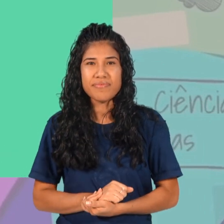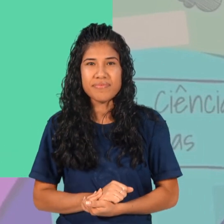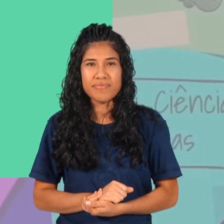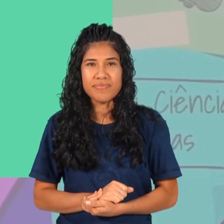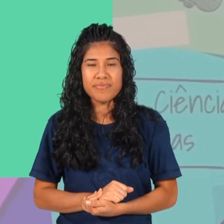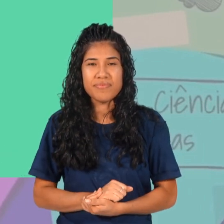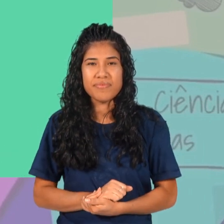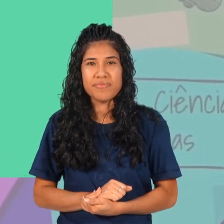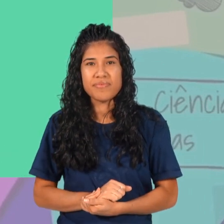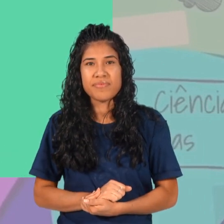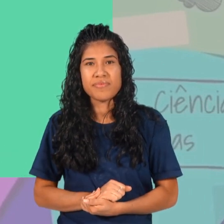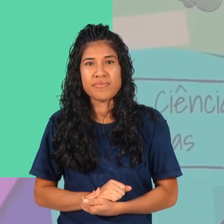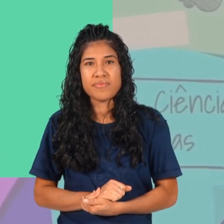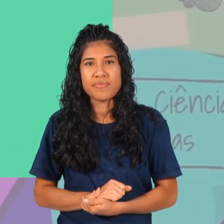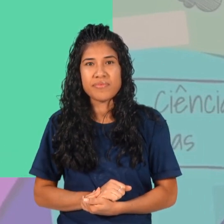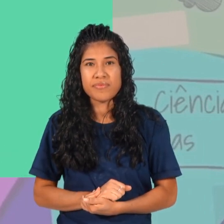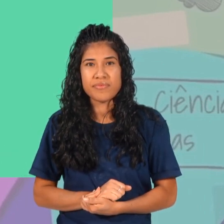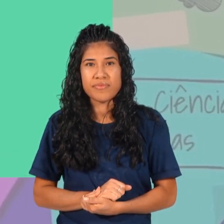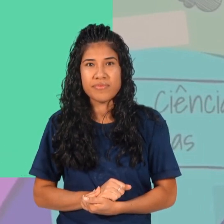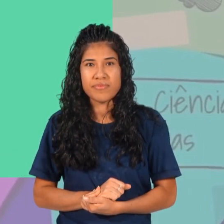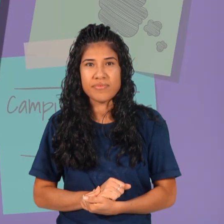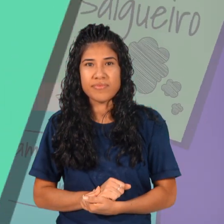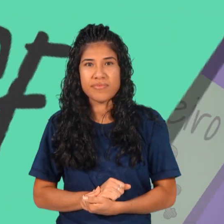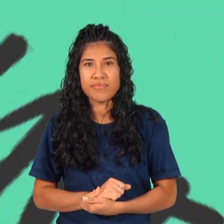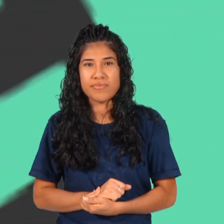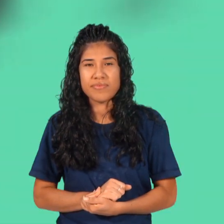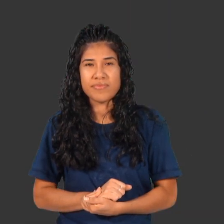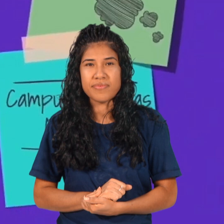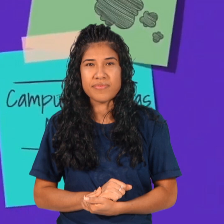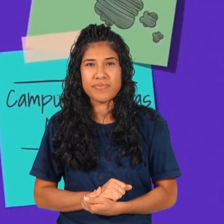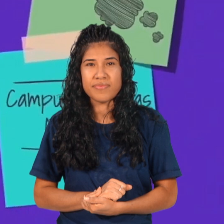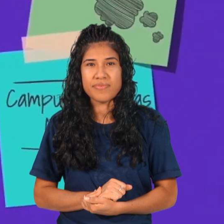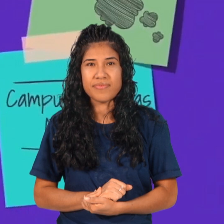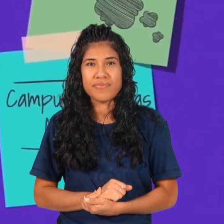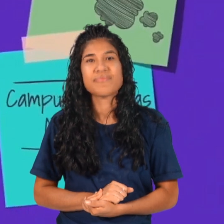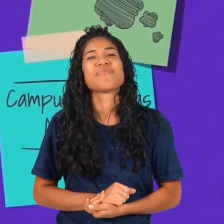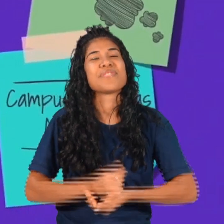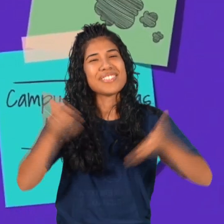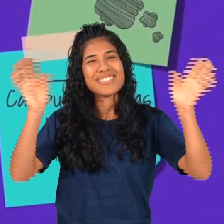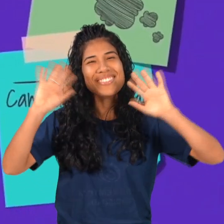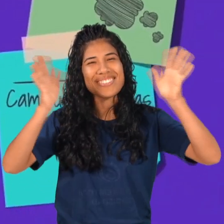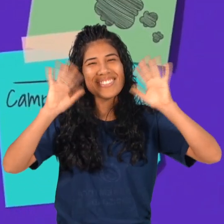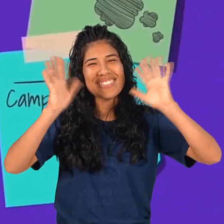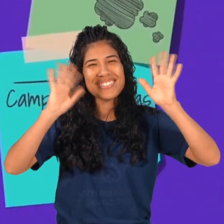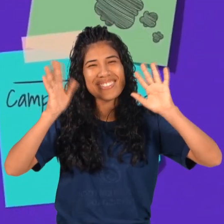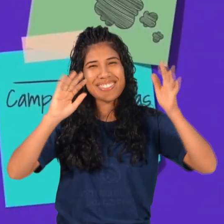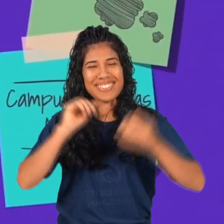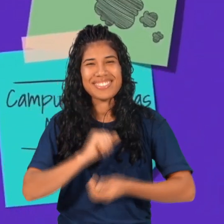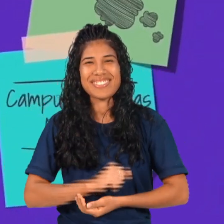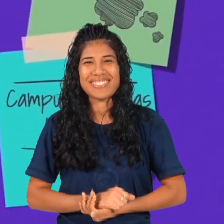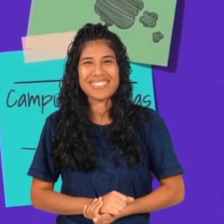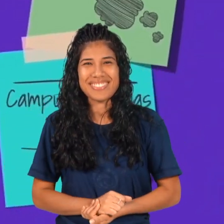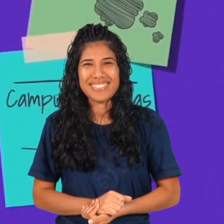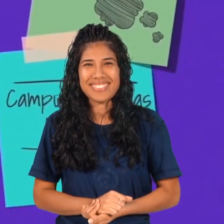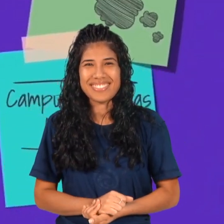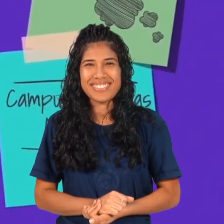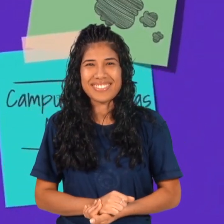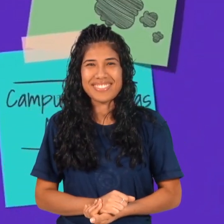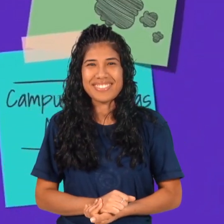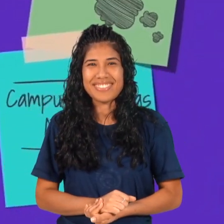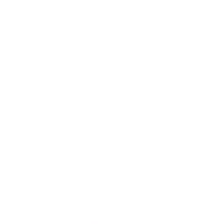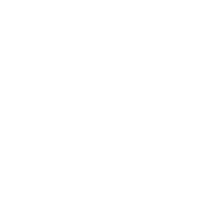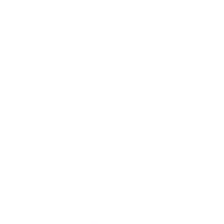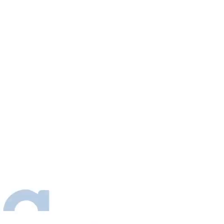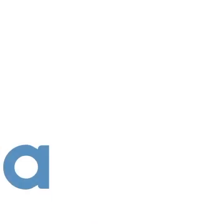b224 pcom.br essa edição do se liga univasf fica por aqui até a